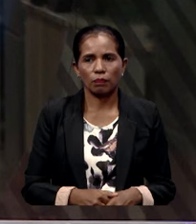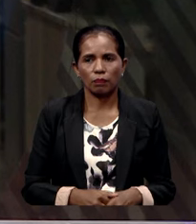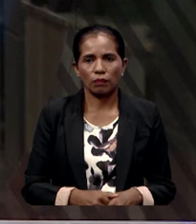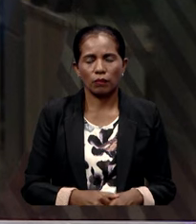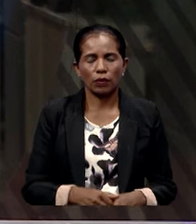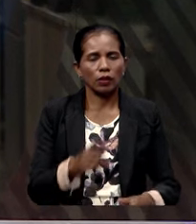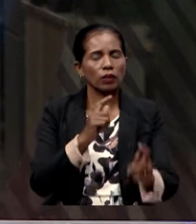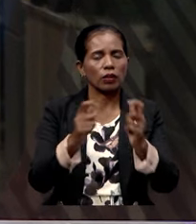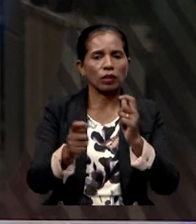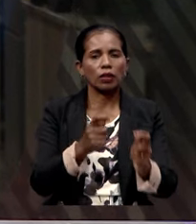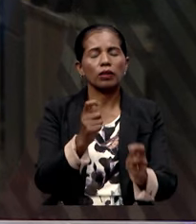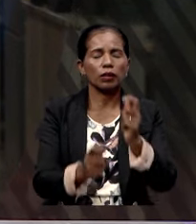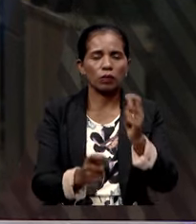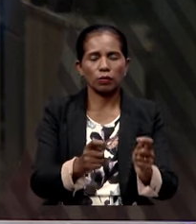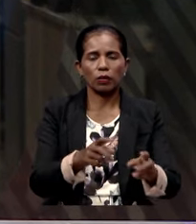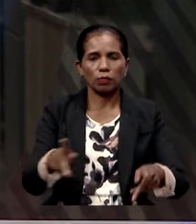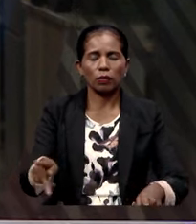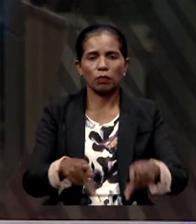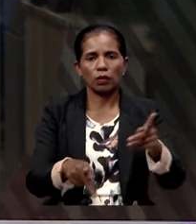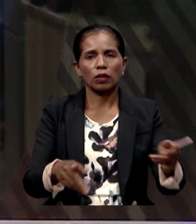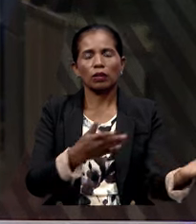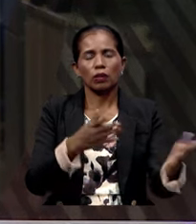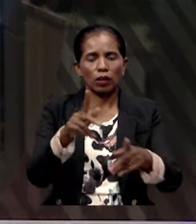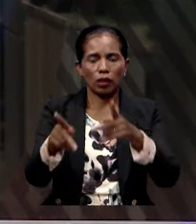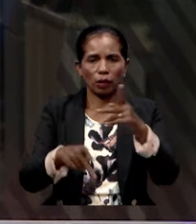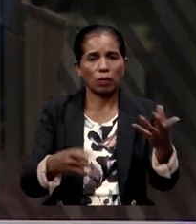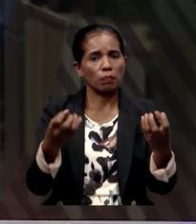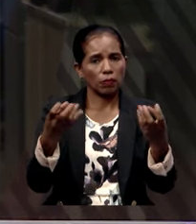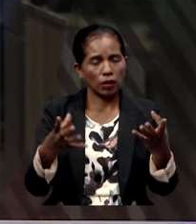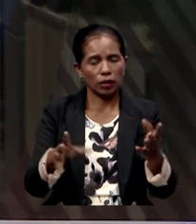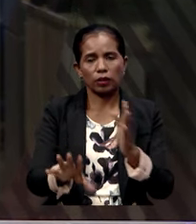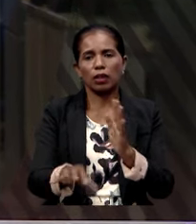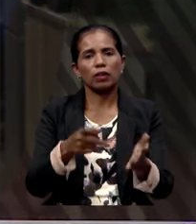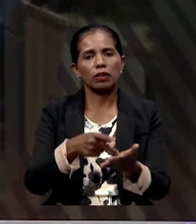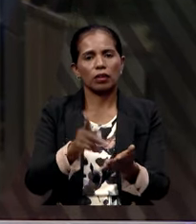Transporte público, tula passageiros, liu capacidade sem reta multa.